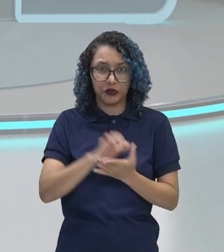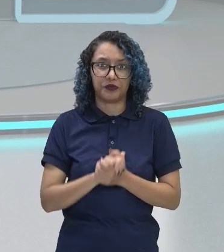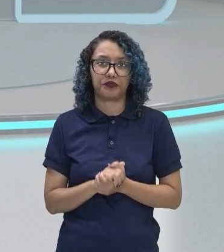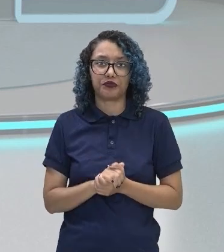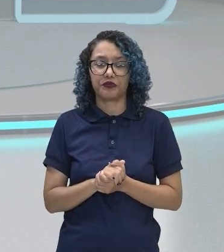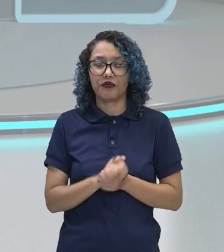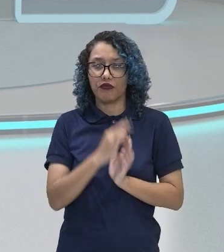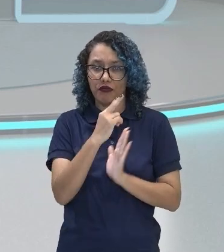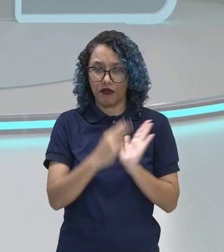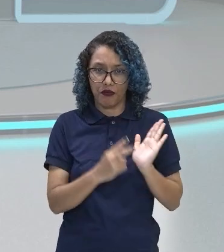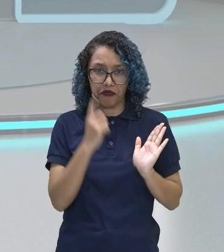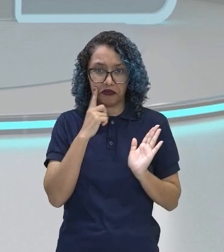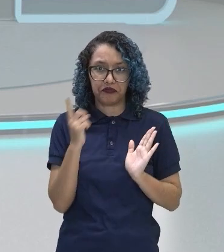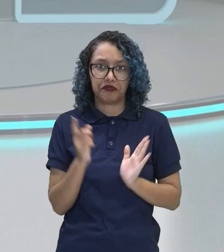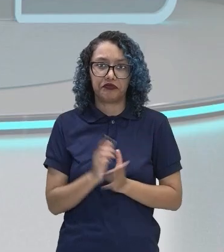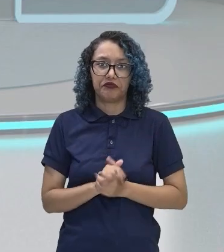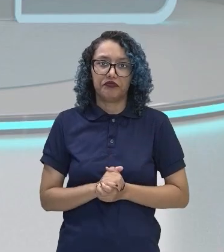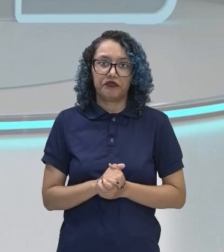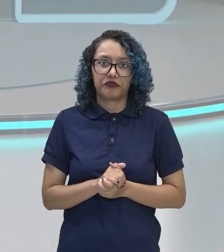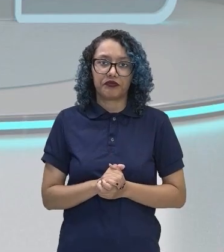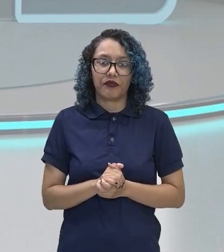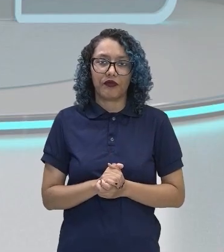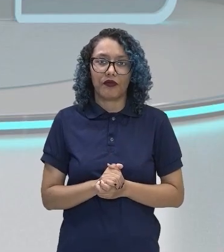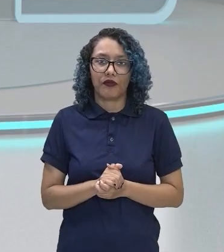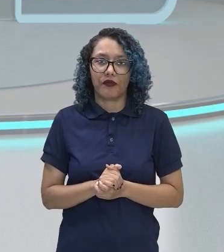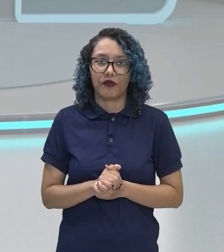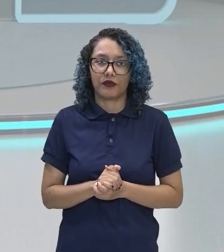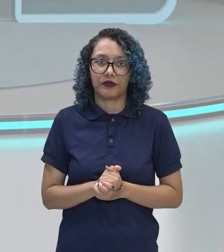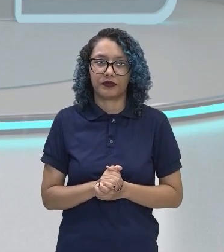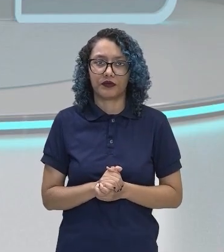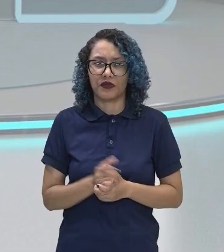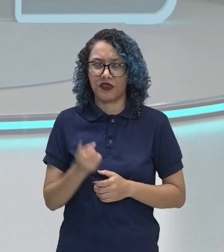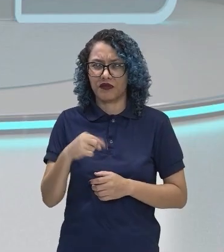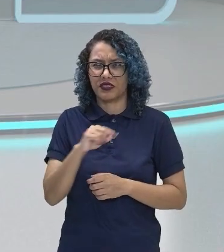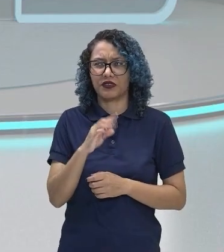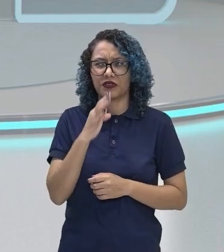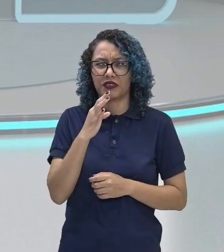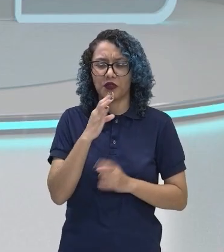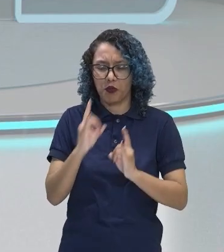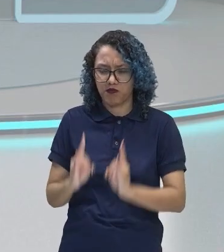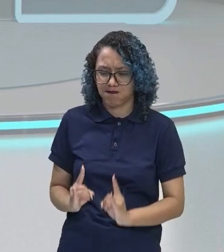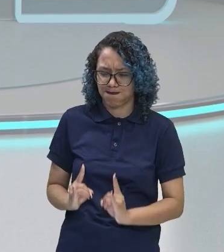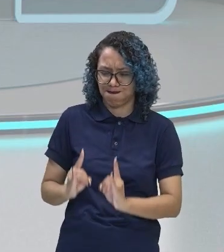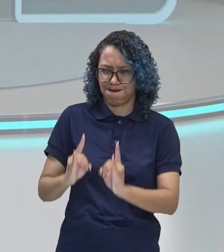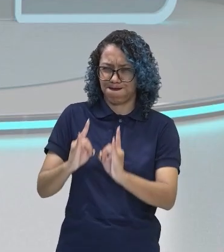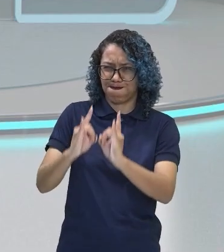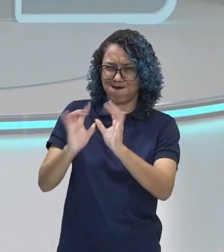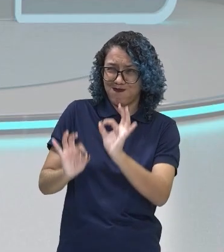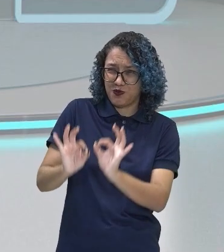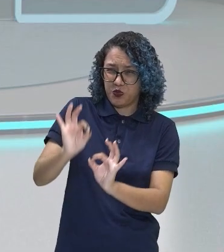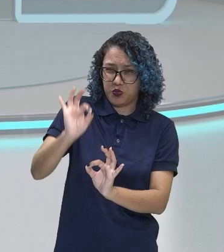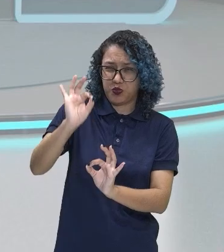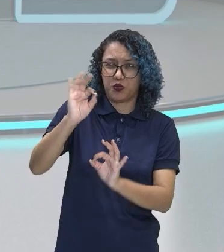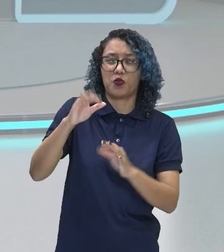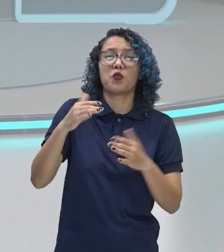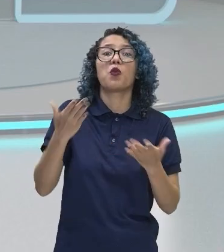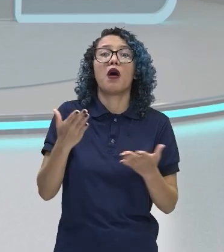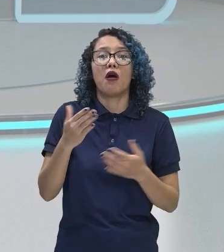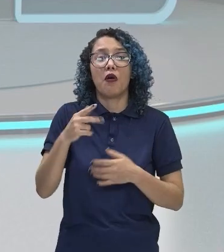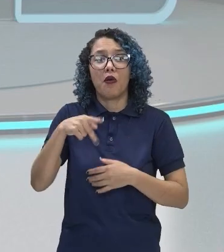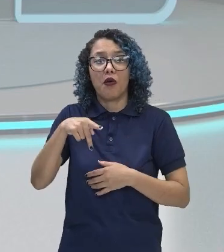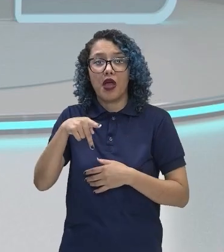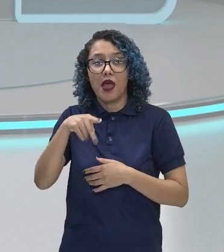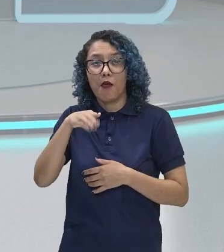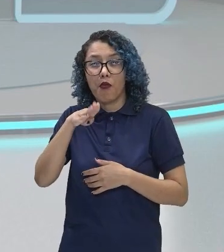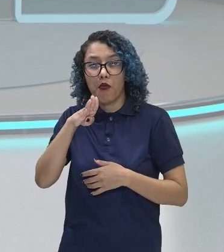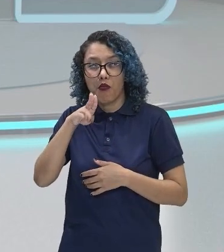in the world is the Burj Khalifa em Dubai? Você sabia que o prédio mais alto do mundo é o Burj Khalifa em Dubai? It